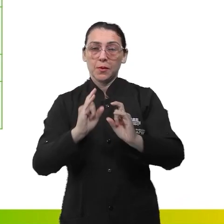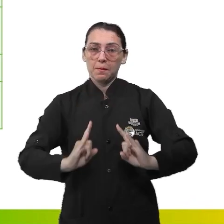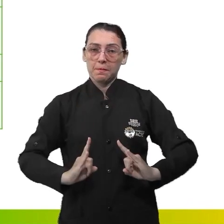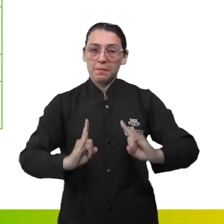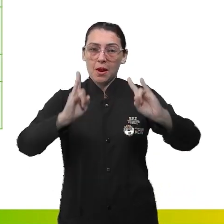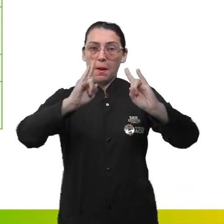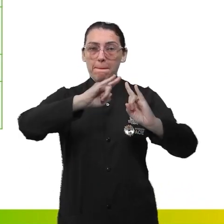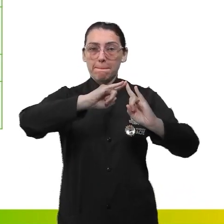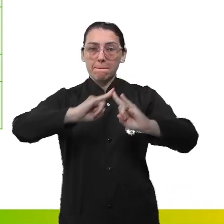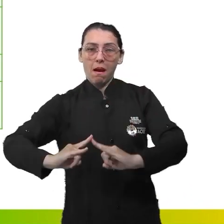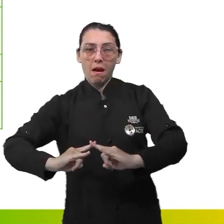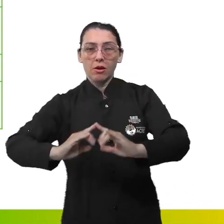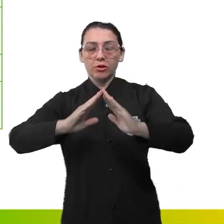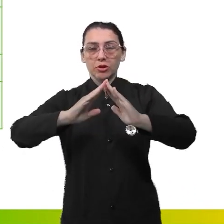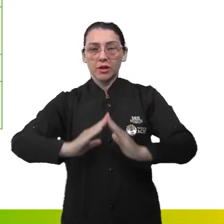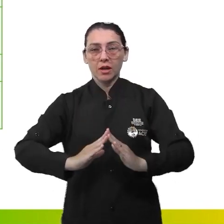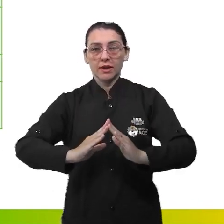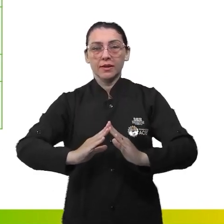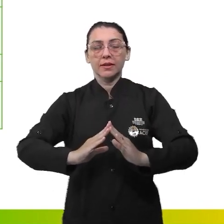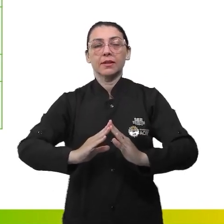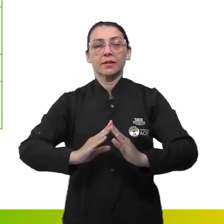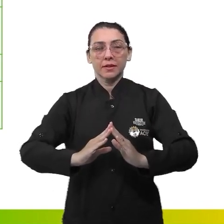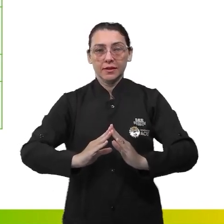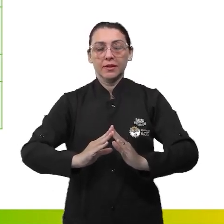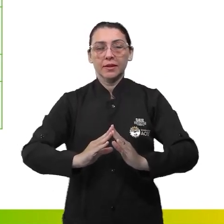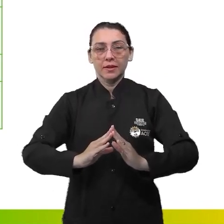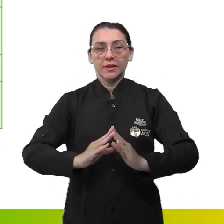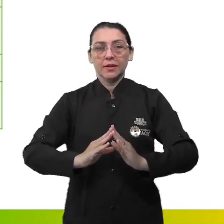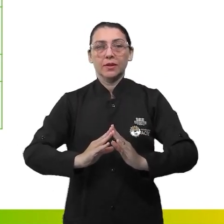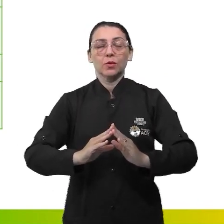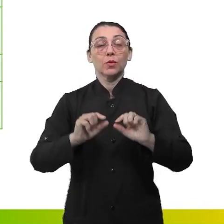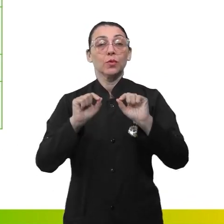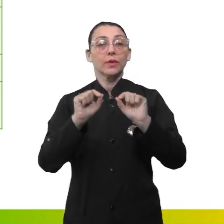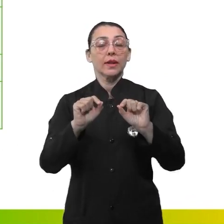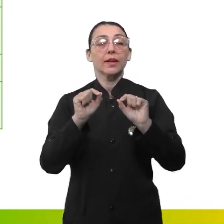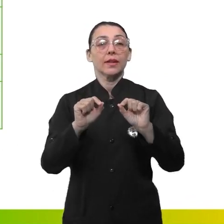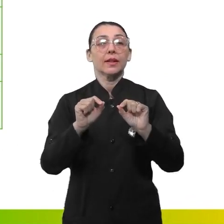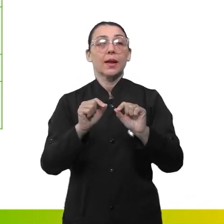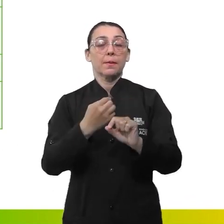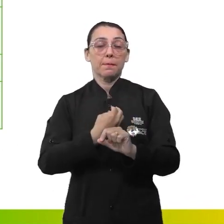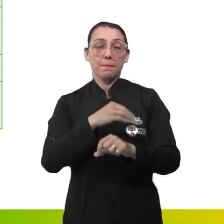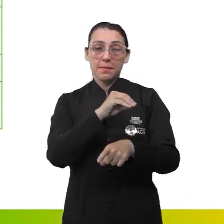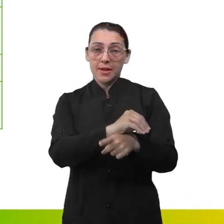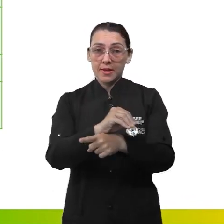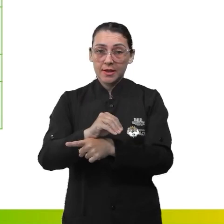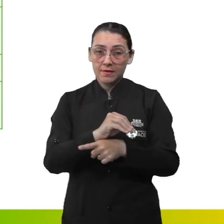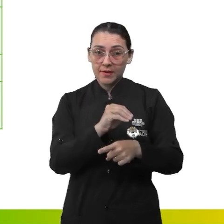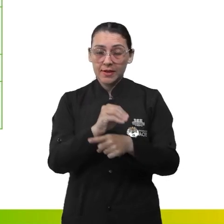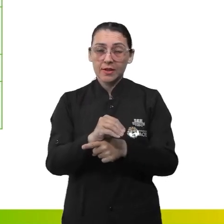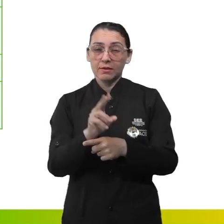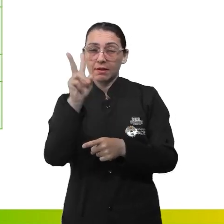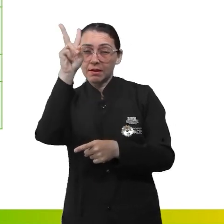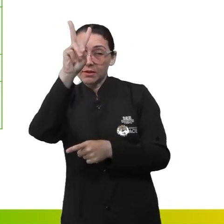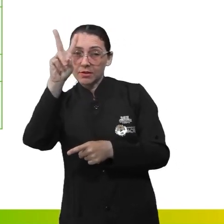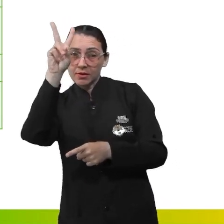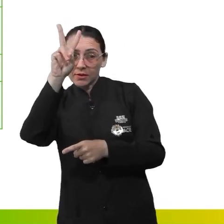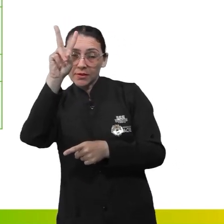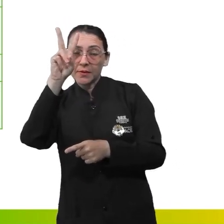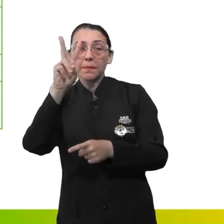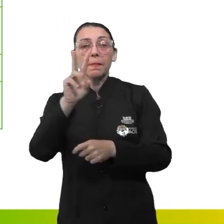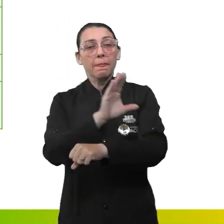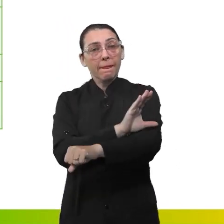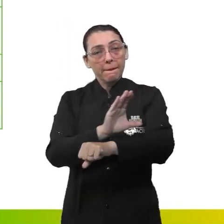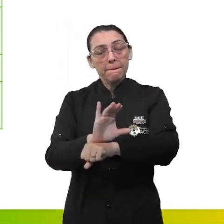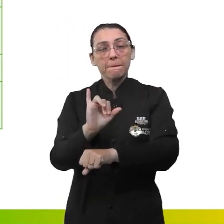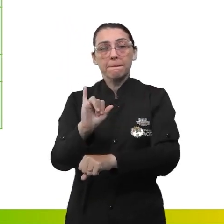de casas, enfim, de edificações, no que diz respeito à preservação daquela história. Na